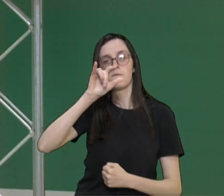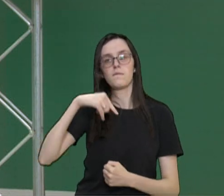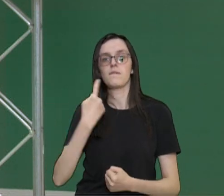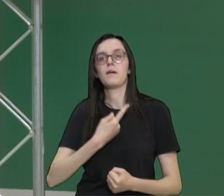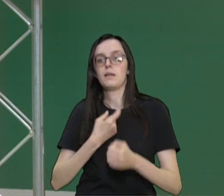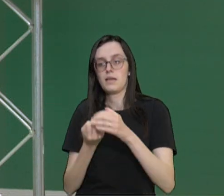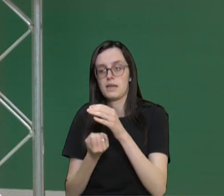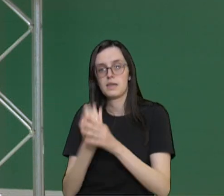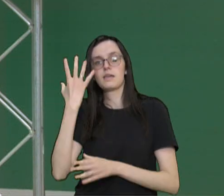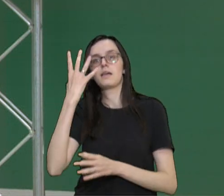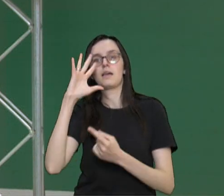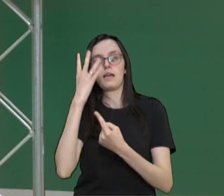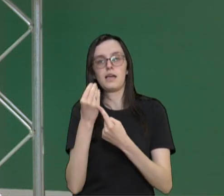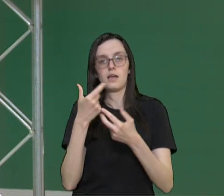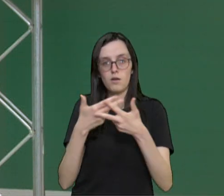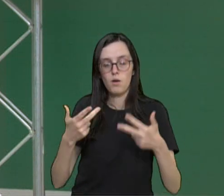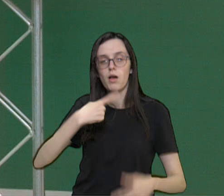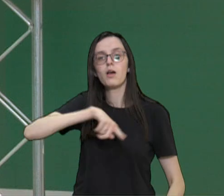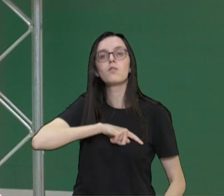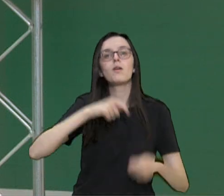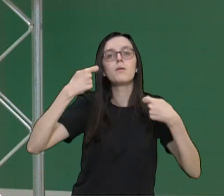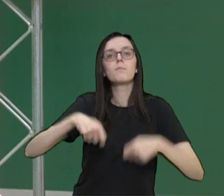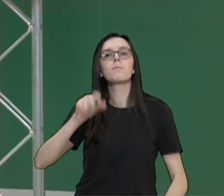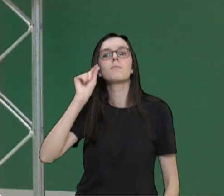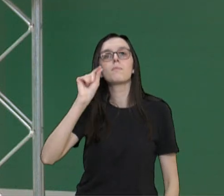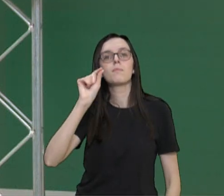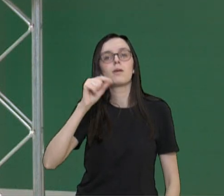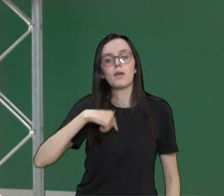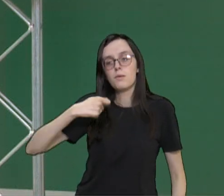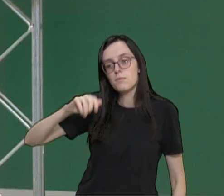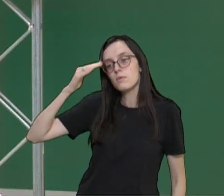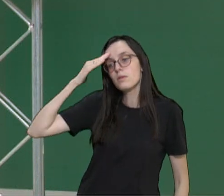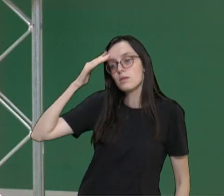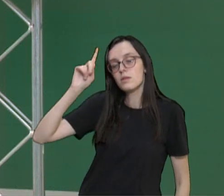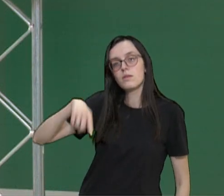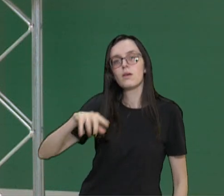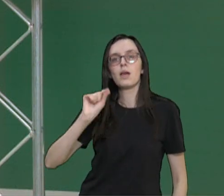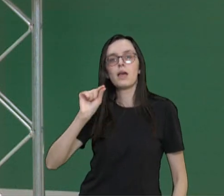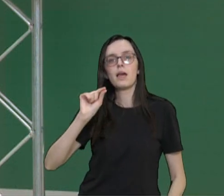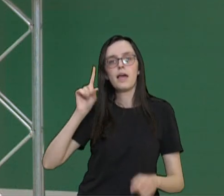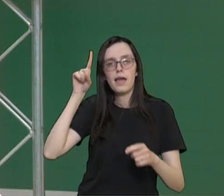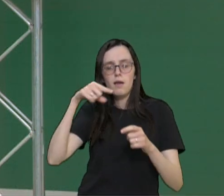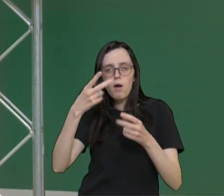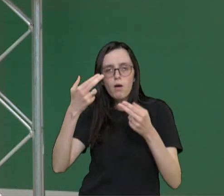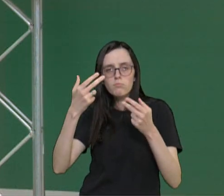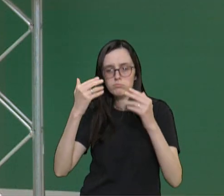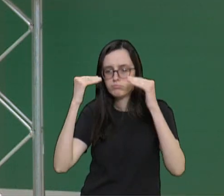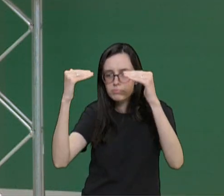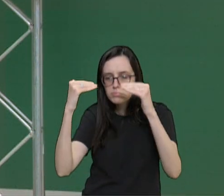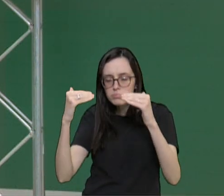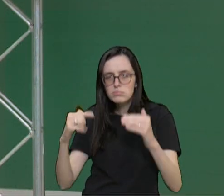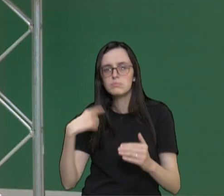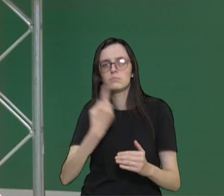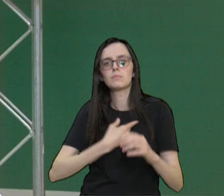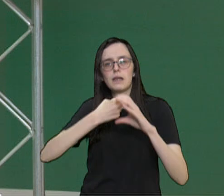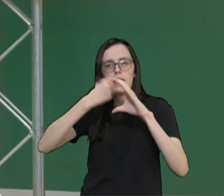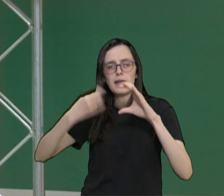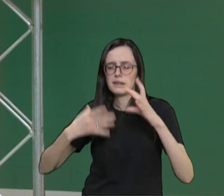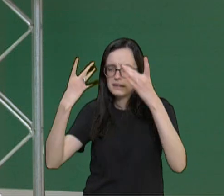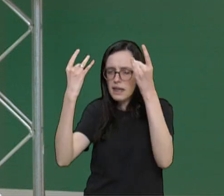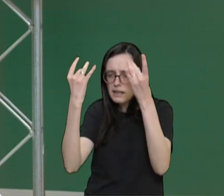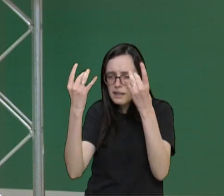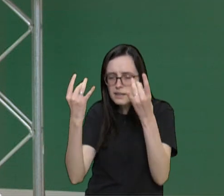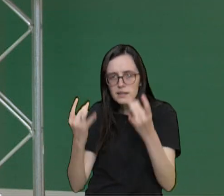criar uma arte, alguma coisa, a gente tem que fazer o MTD, que é o Memorial Técnico Descritivo, onde a gente coloca todas essas características, todas